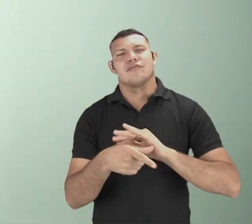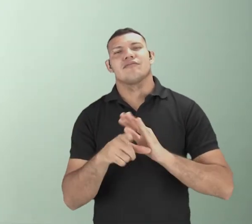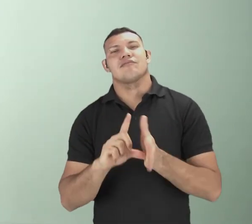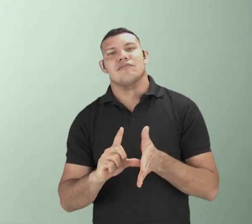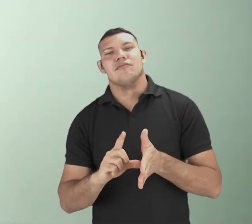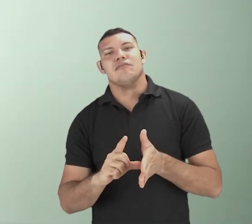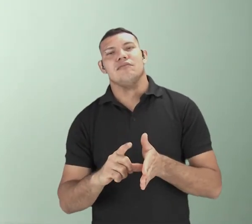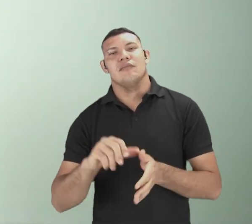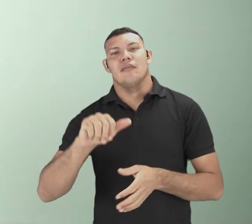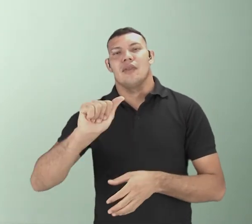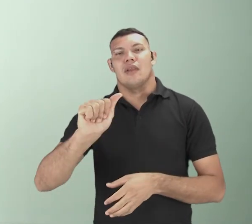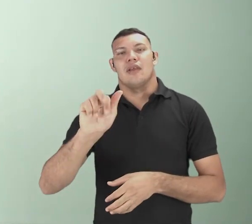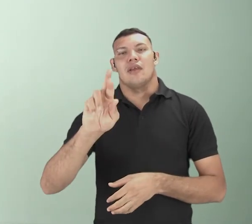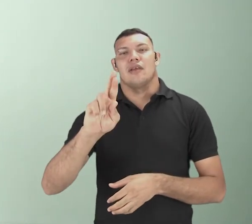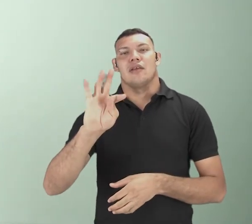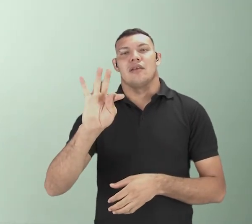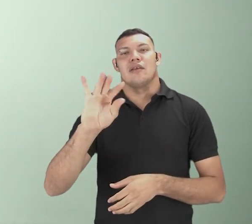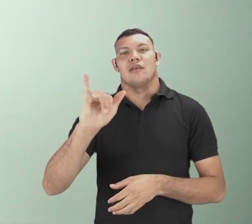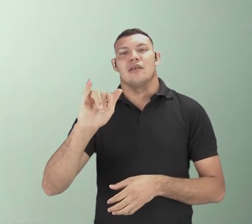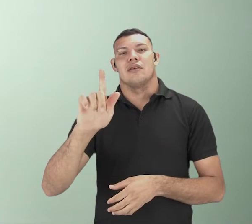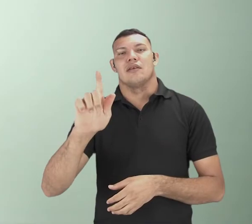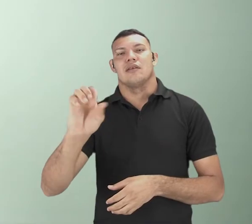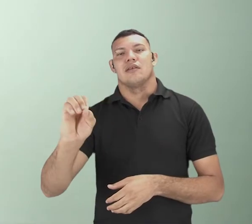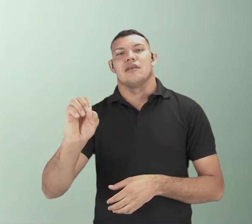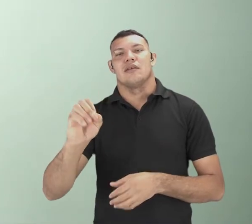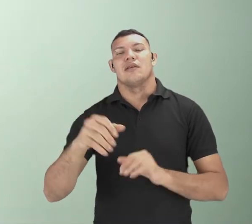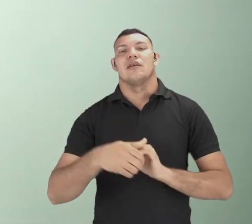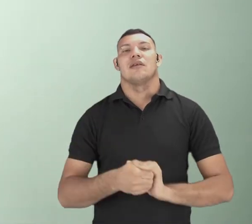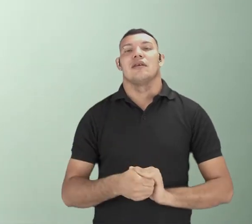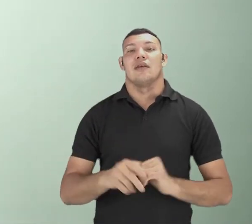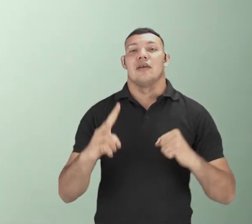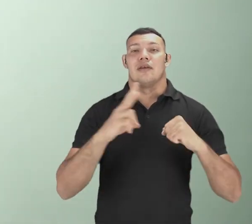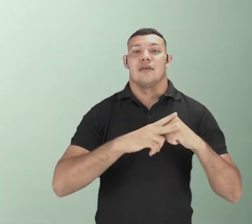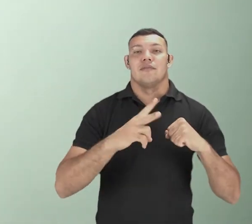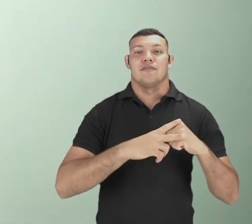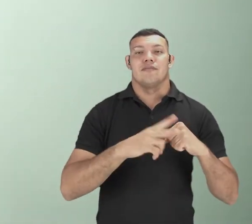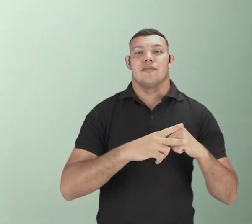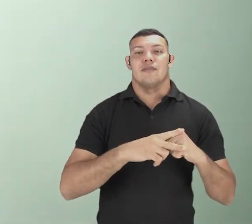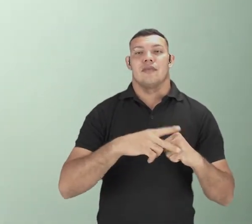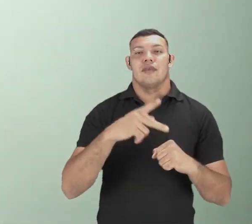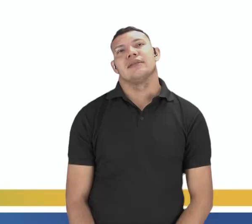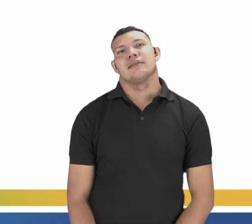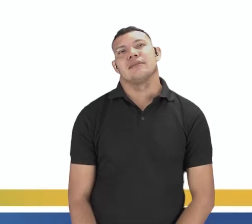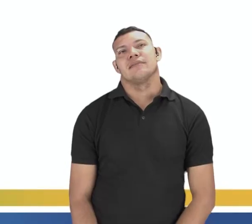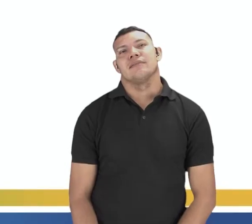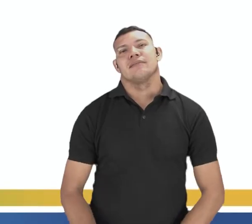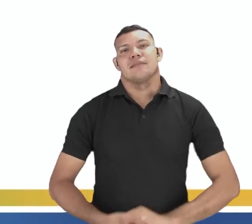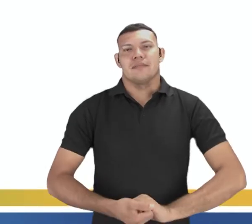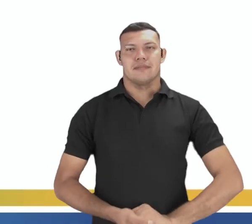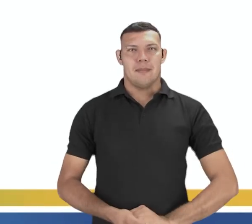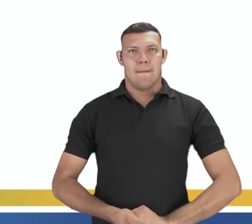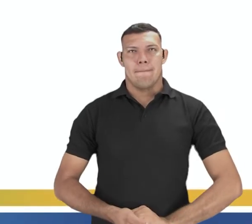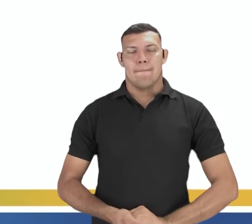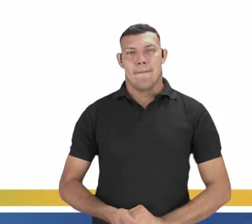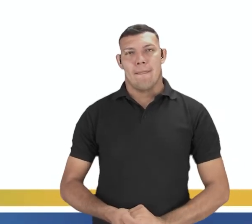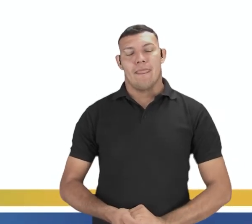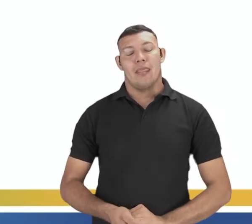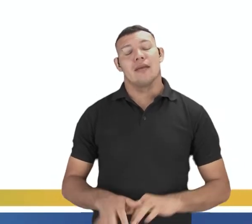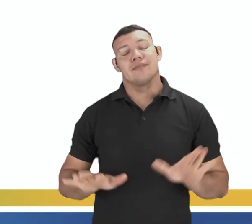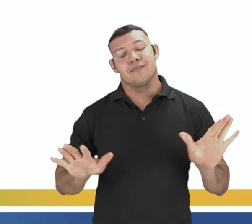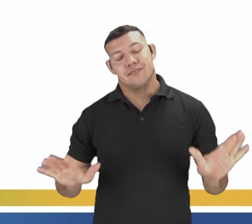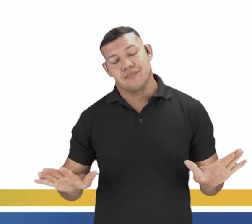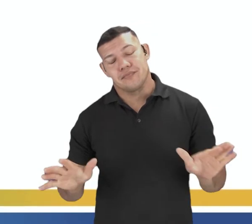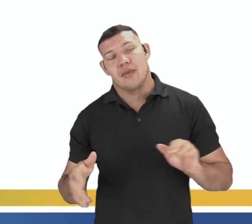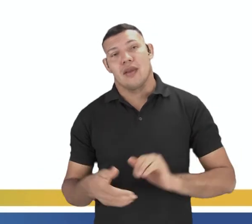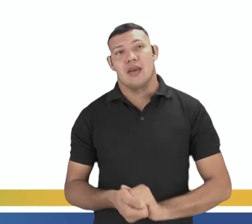artigo. E quando ela é verbo, ela vem antecipada de um pronome. É uma dica. Então, nessa parte